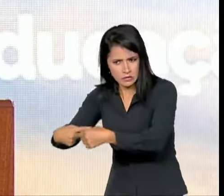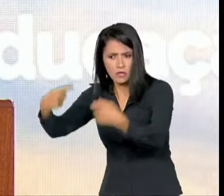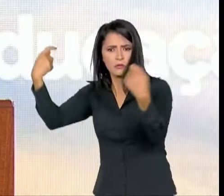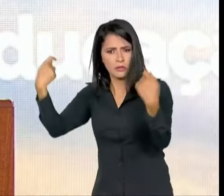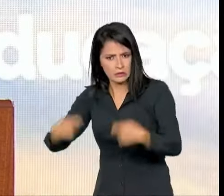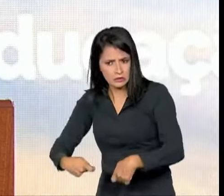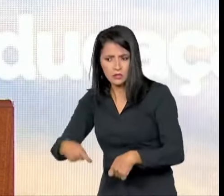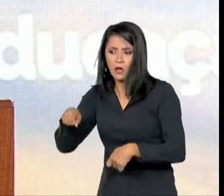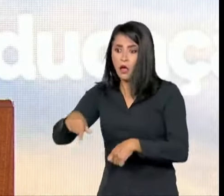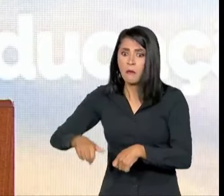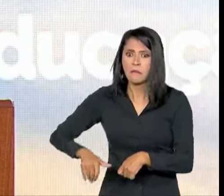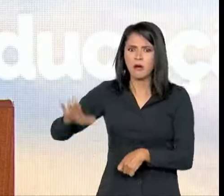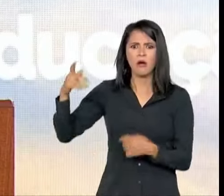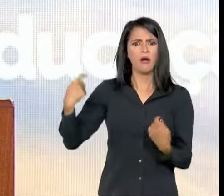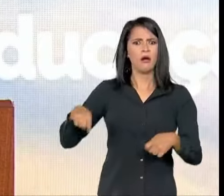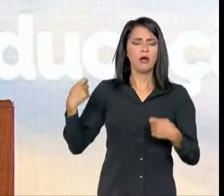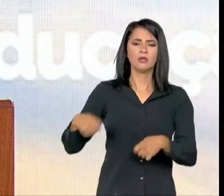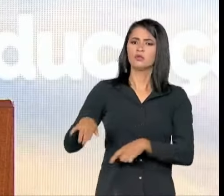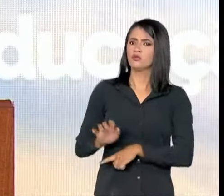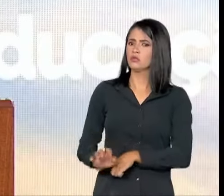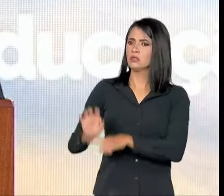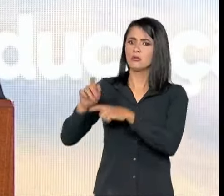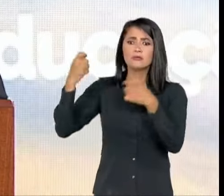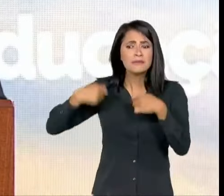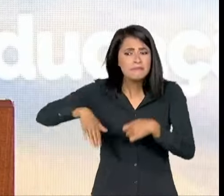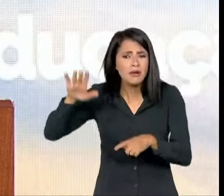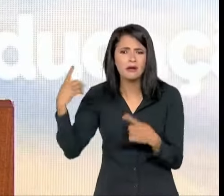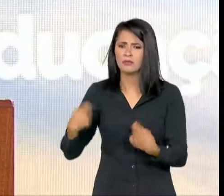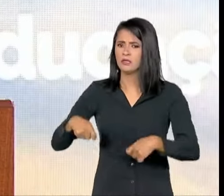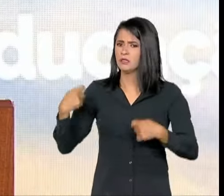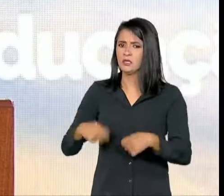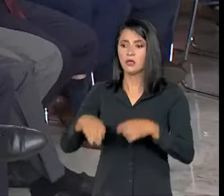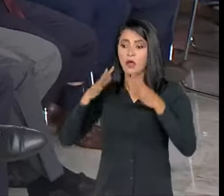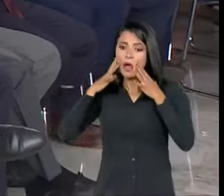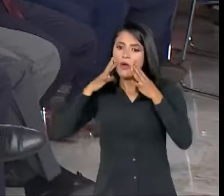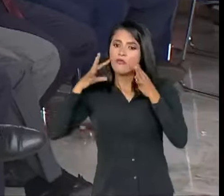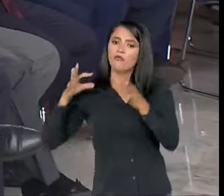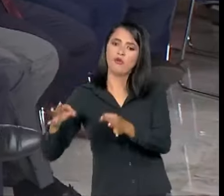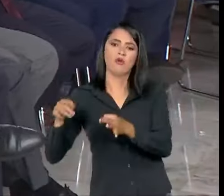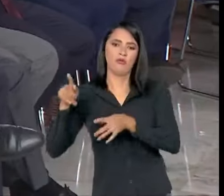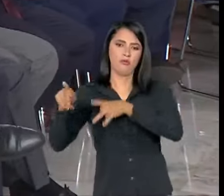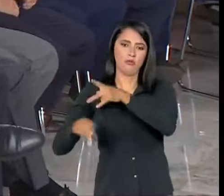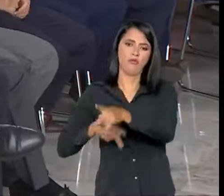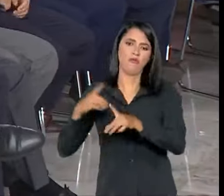mais necessitadas, dos estados mais necessitados, para atender o povo.